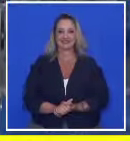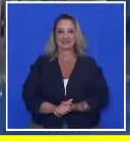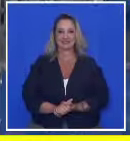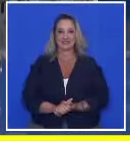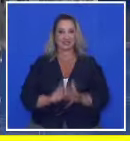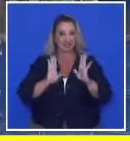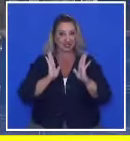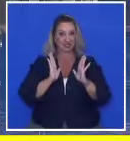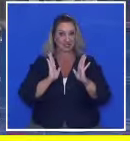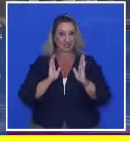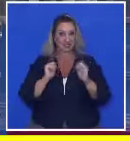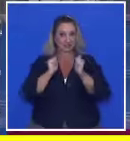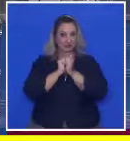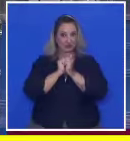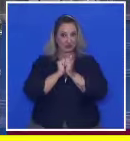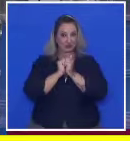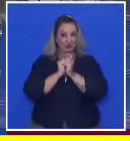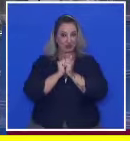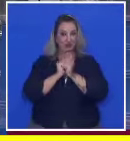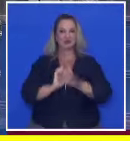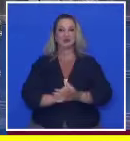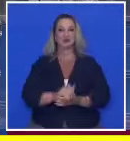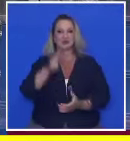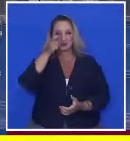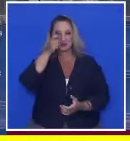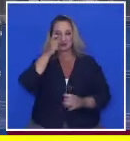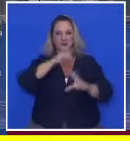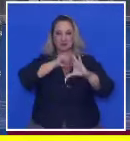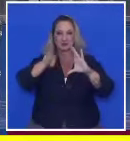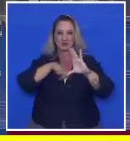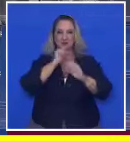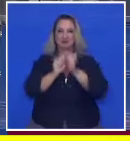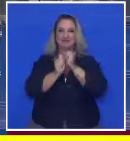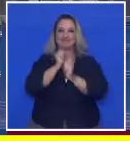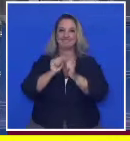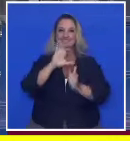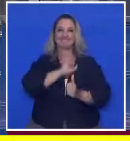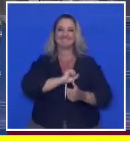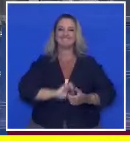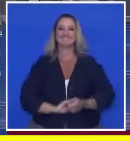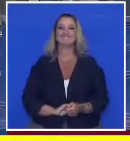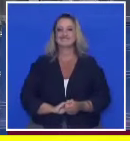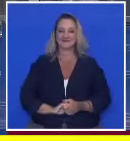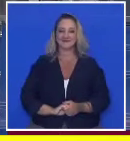Muito bem, já estamos aqui ao lado do nosso terceiro globo, o globo da Time Mania.